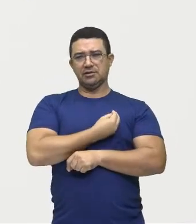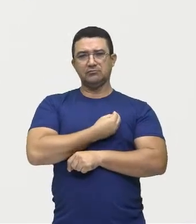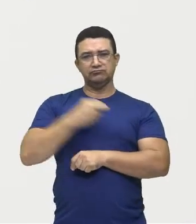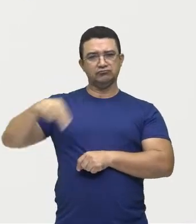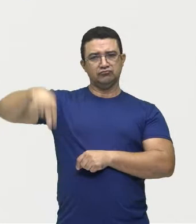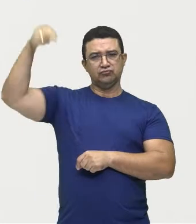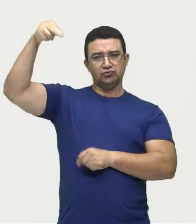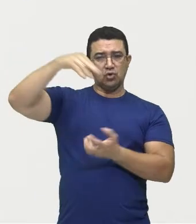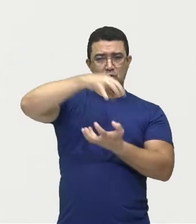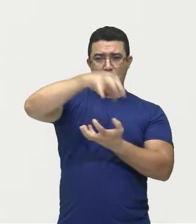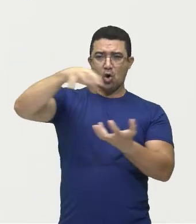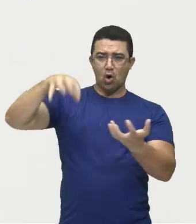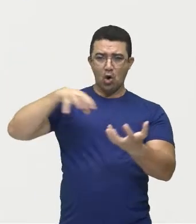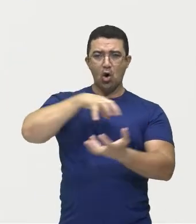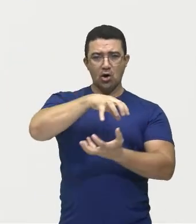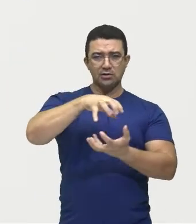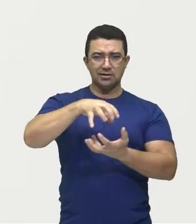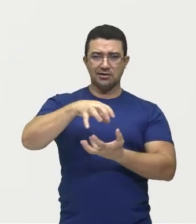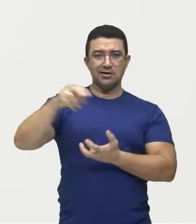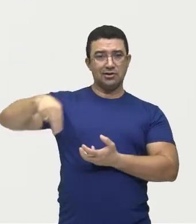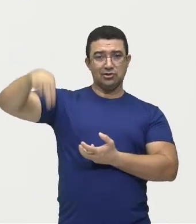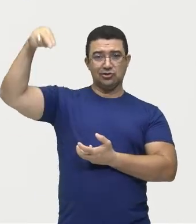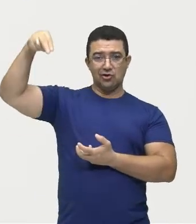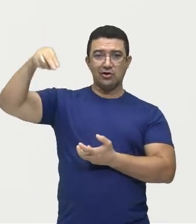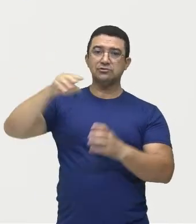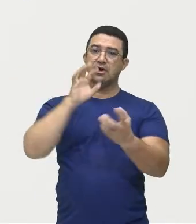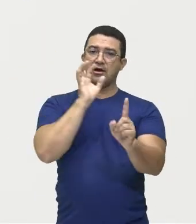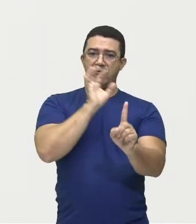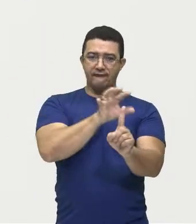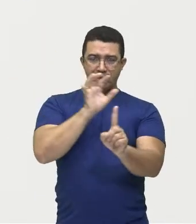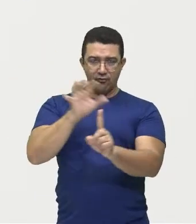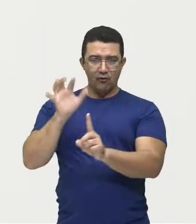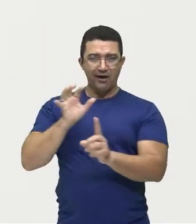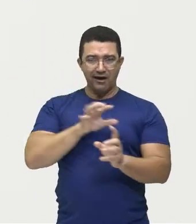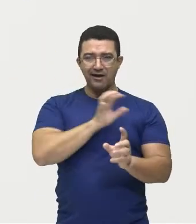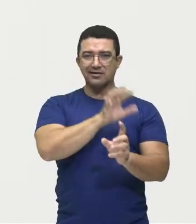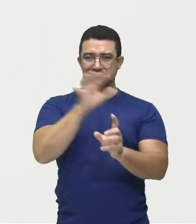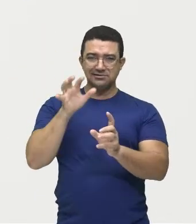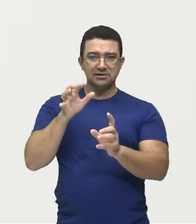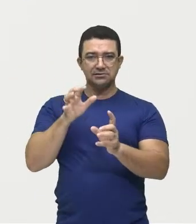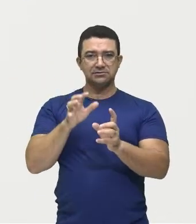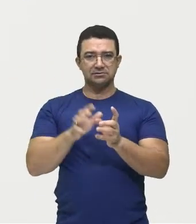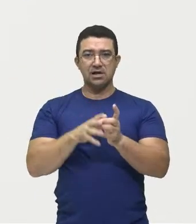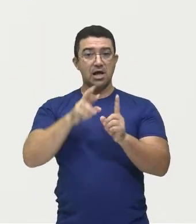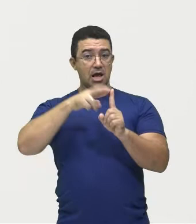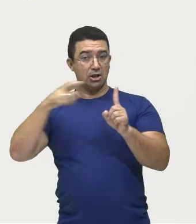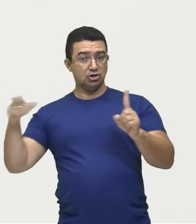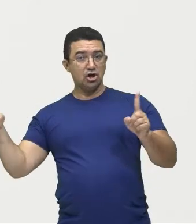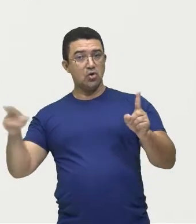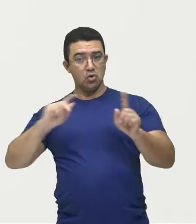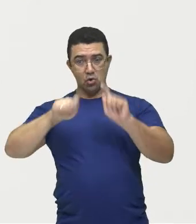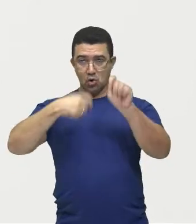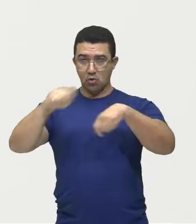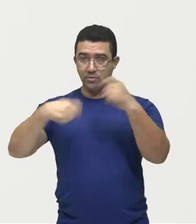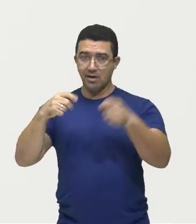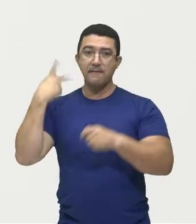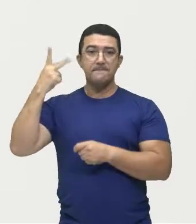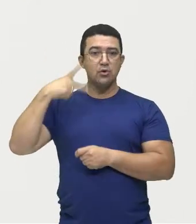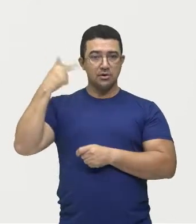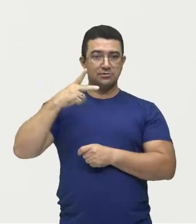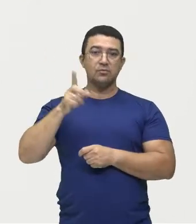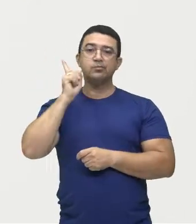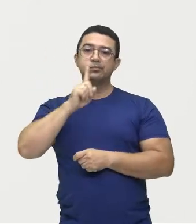norte. Essa influência da religião na economia política dos americanos foi estudada com precisão